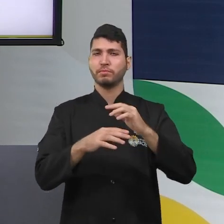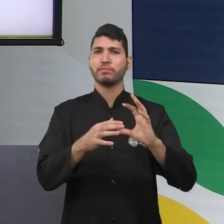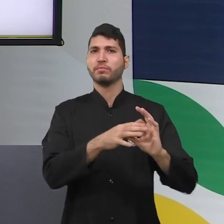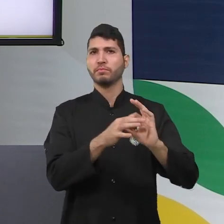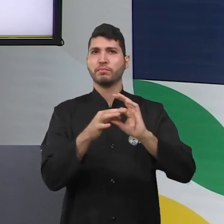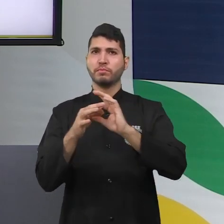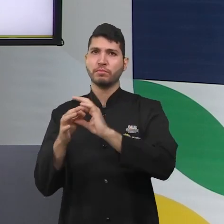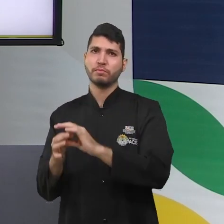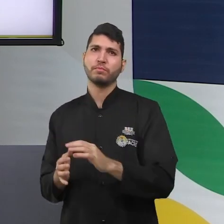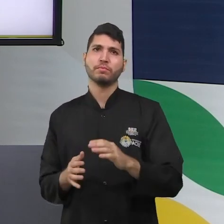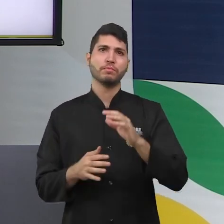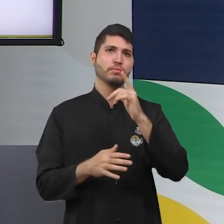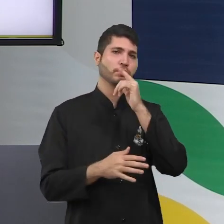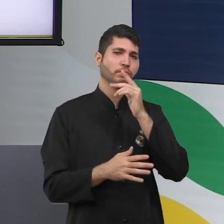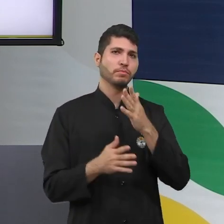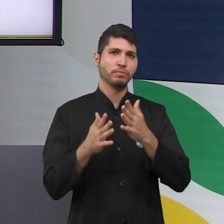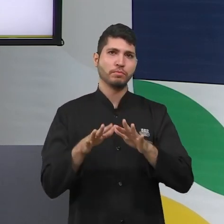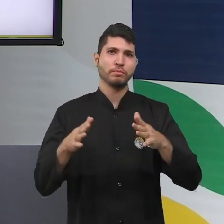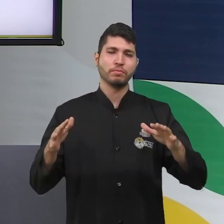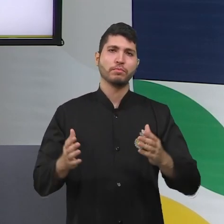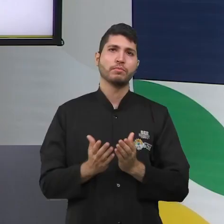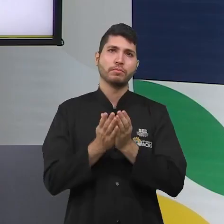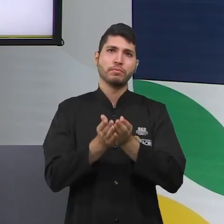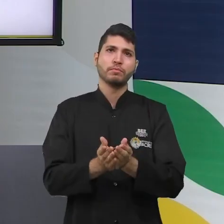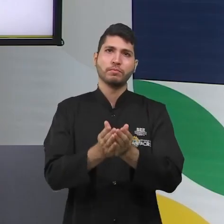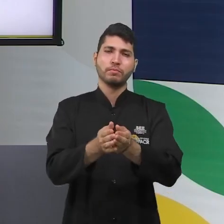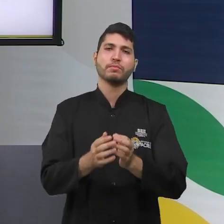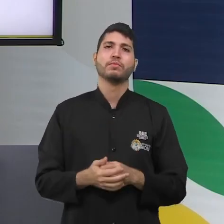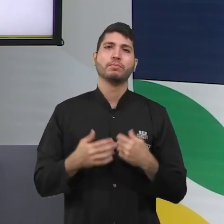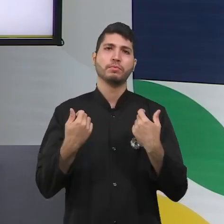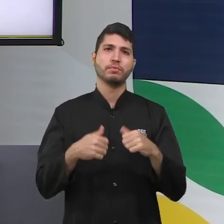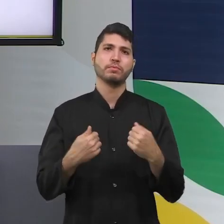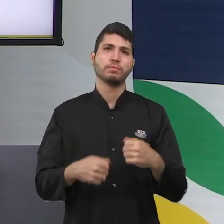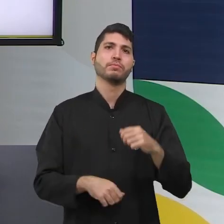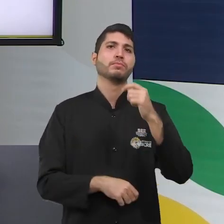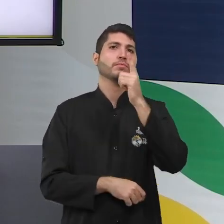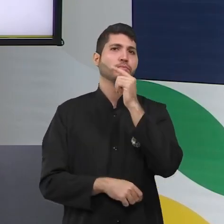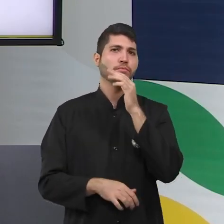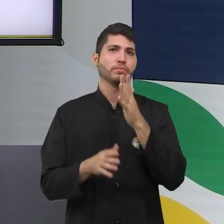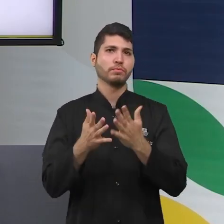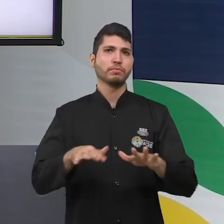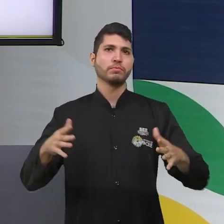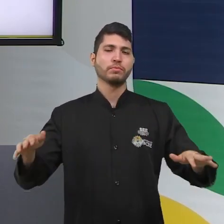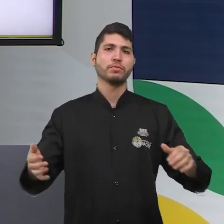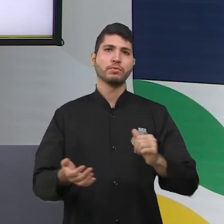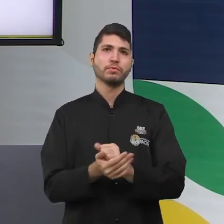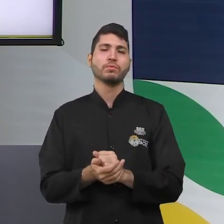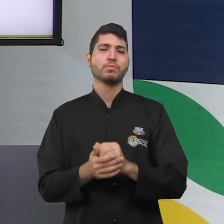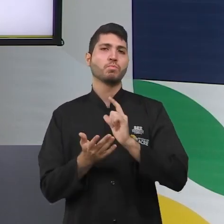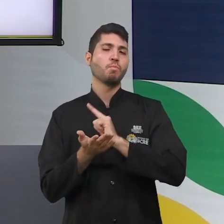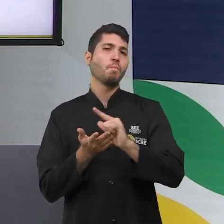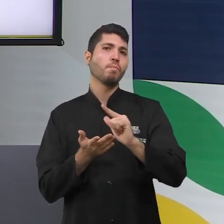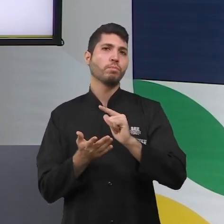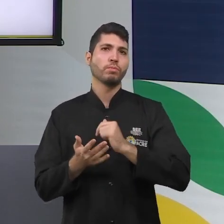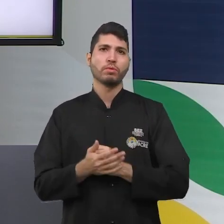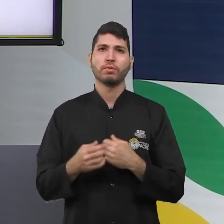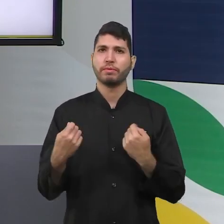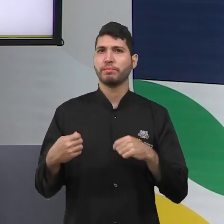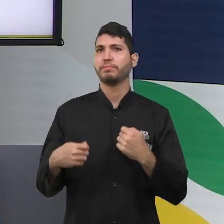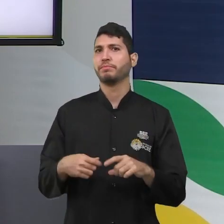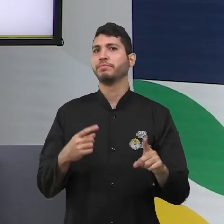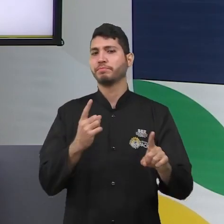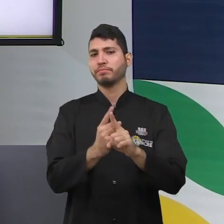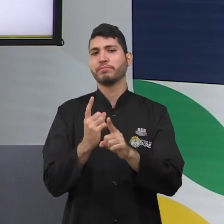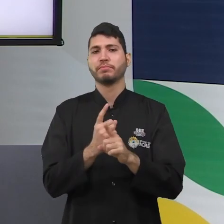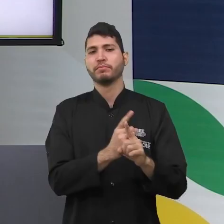contexto marítimo precisa de um mar limpo e tal. Então, a gente precisa entender e encontrar instrumentos que a gente